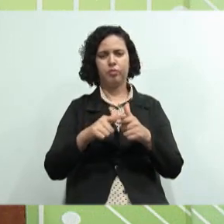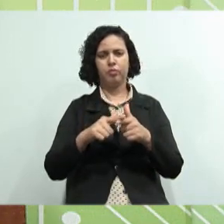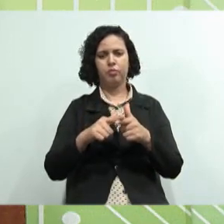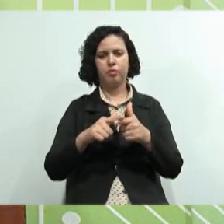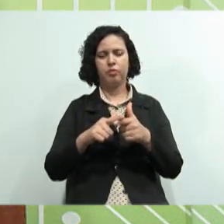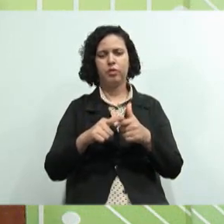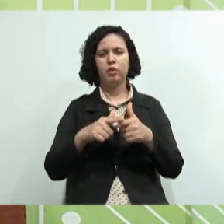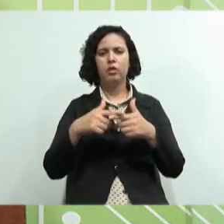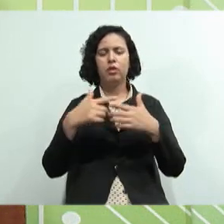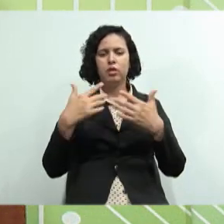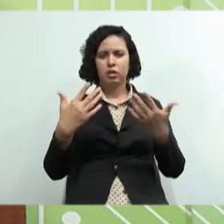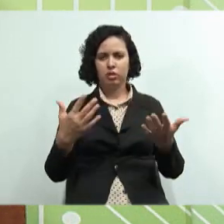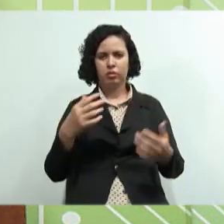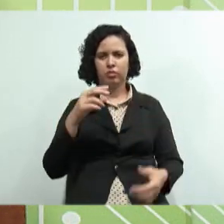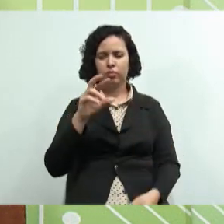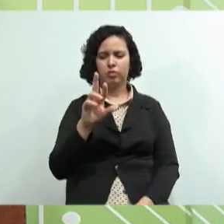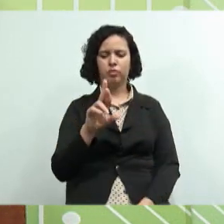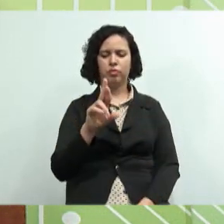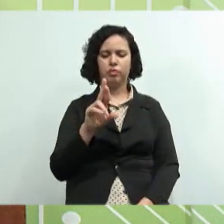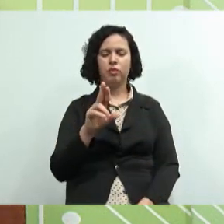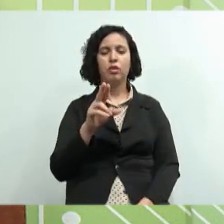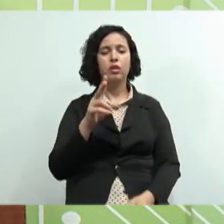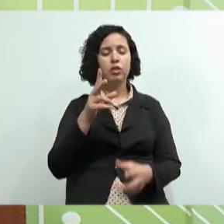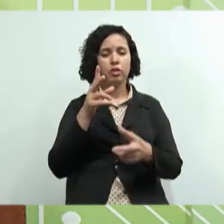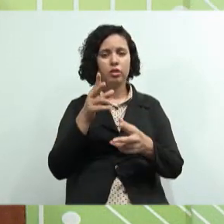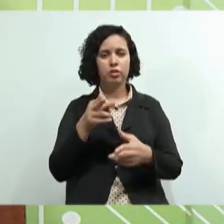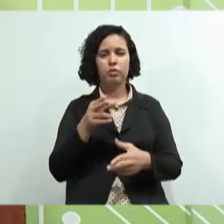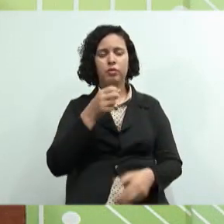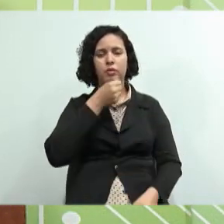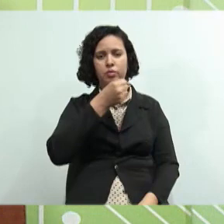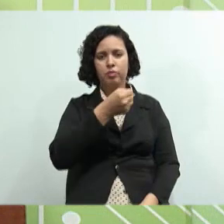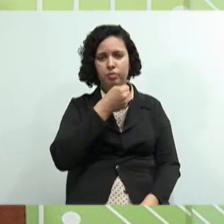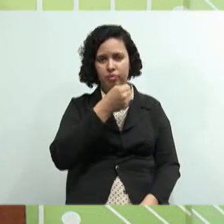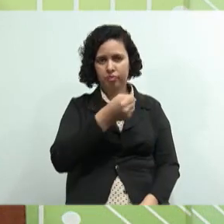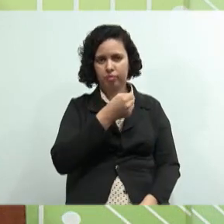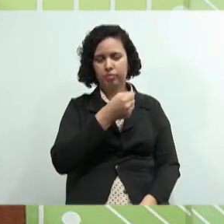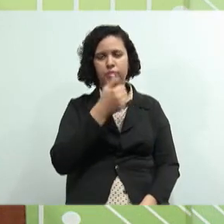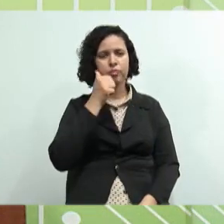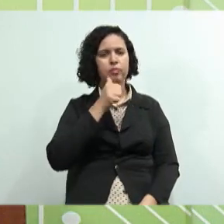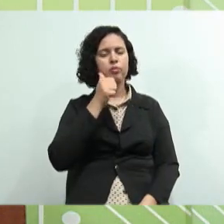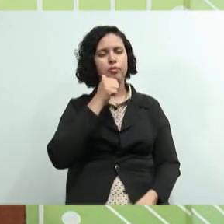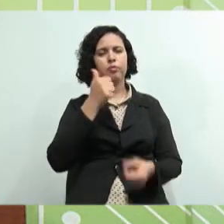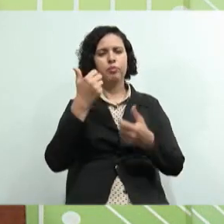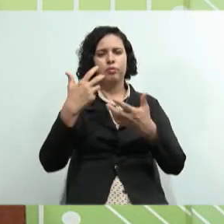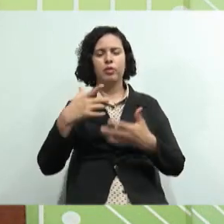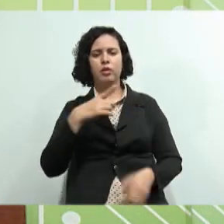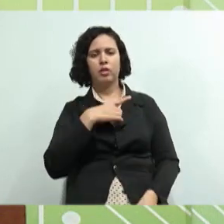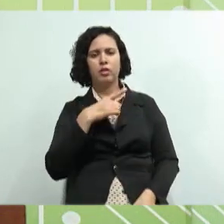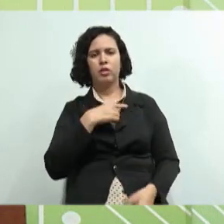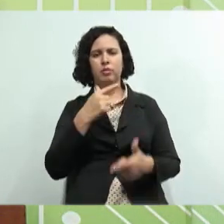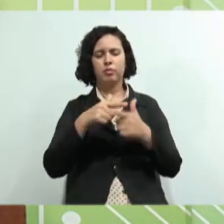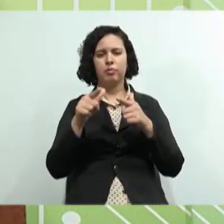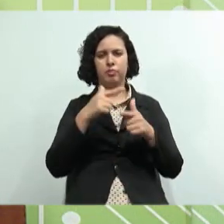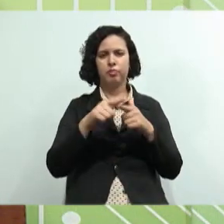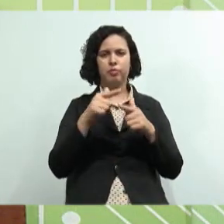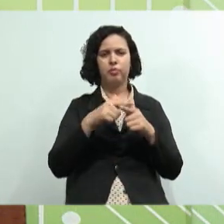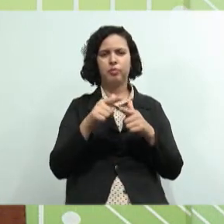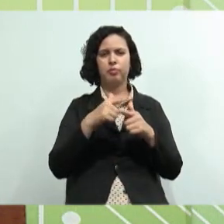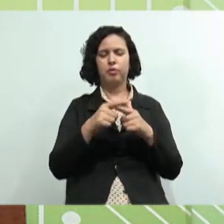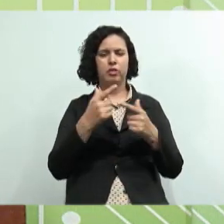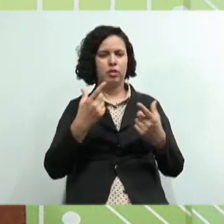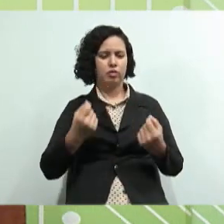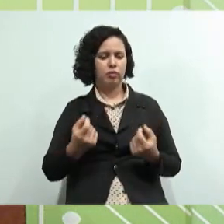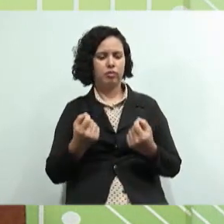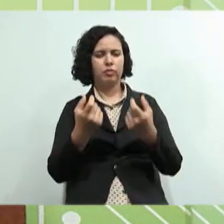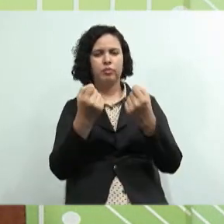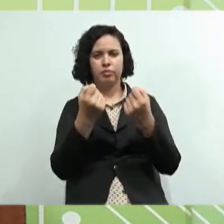está acabando. Pode ser que seja a temporada de rúcula que acabou, né? Mas pode ser que um produtor tenha um problema, entrou uma praga lá e destruiu a sua produção de